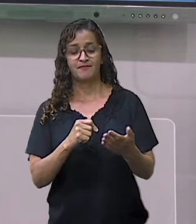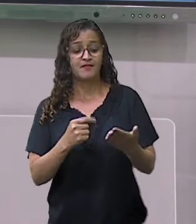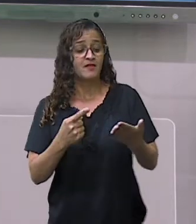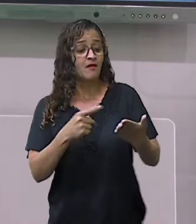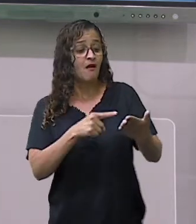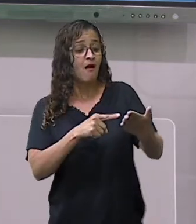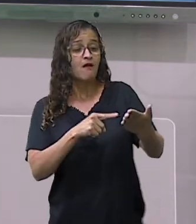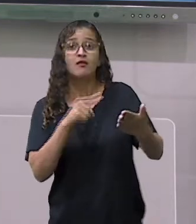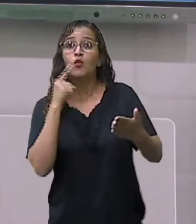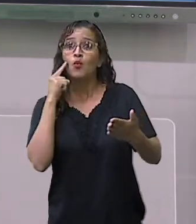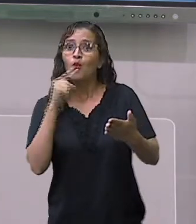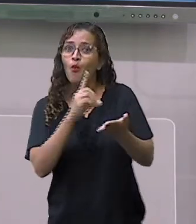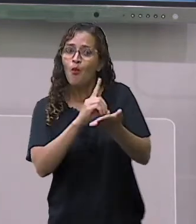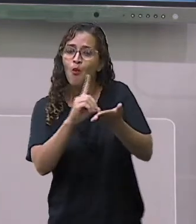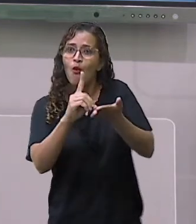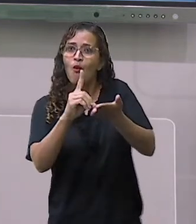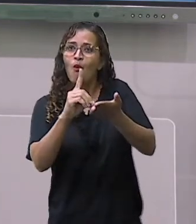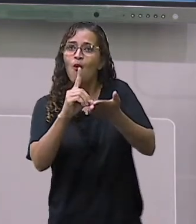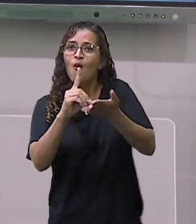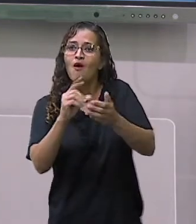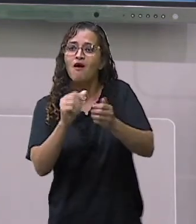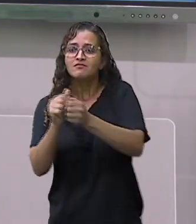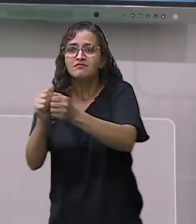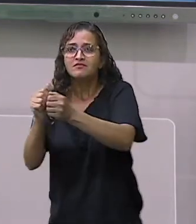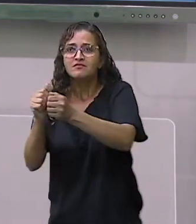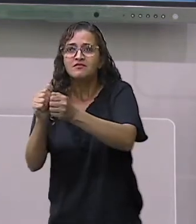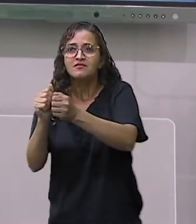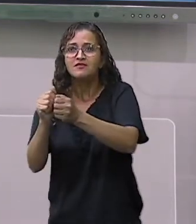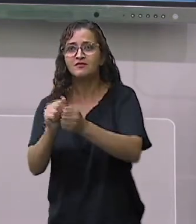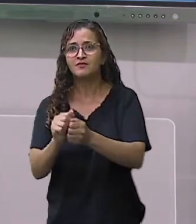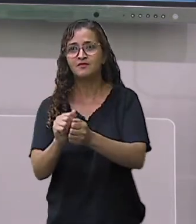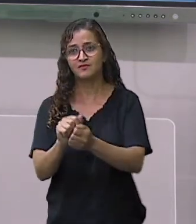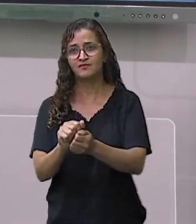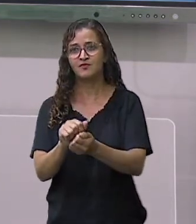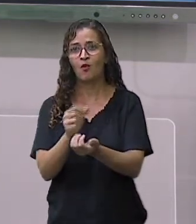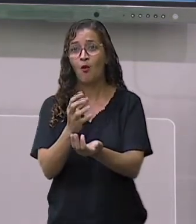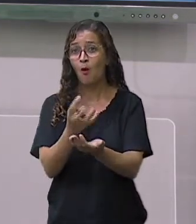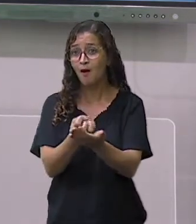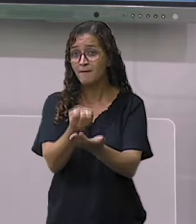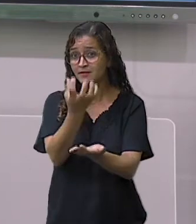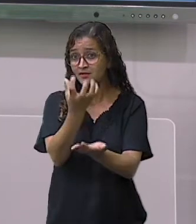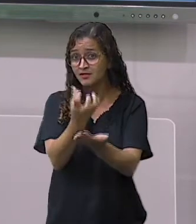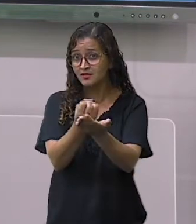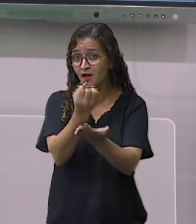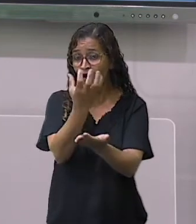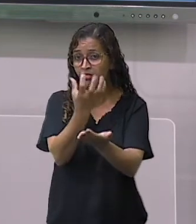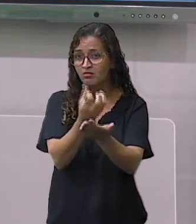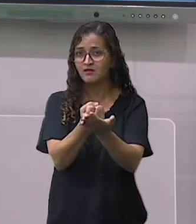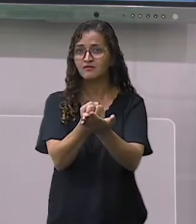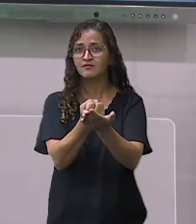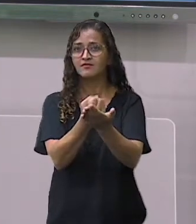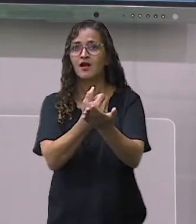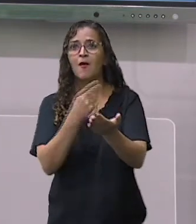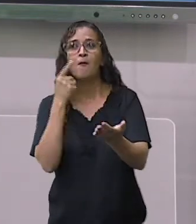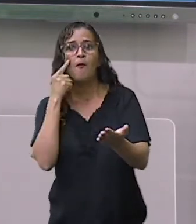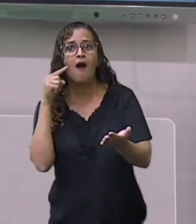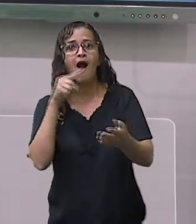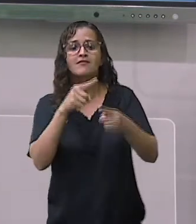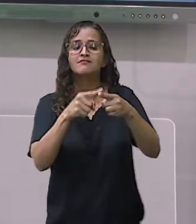de alfabetização. Quando você começa a dominar os